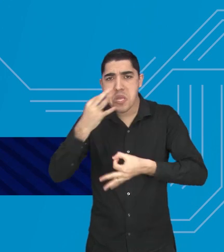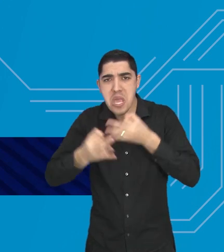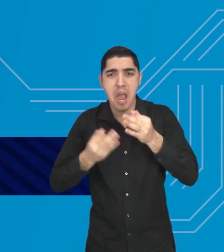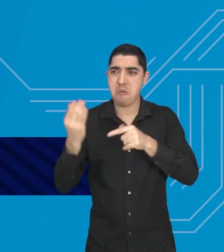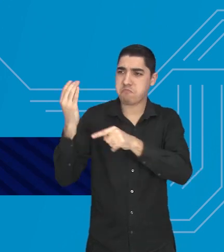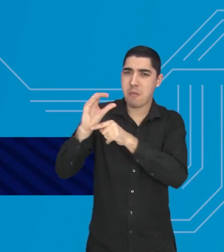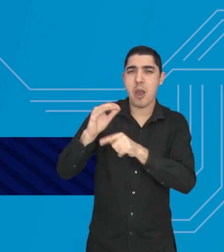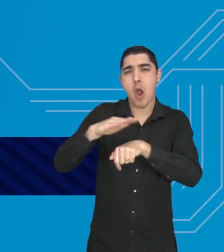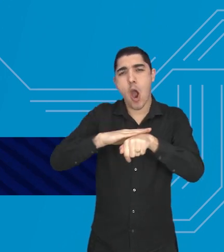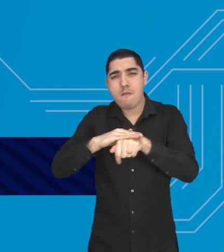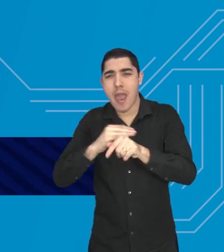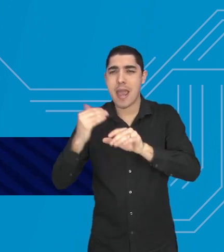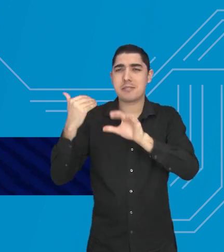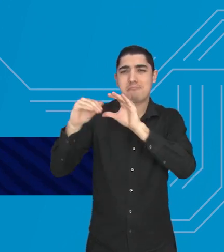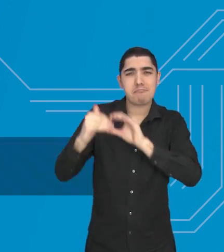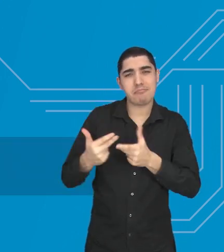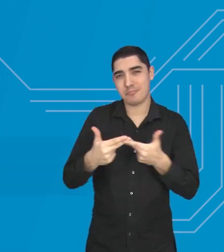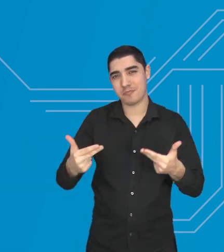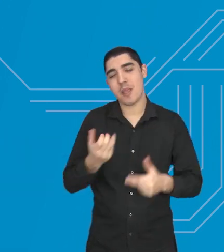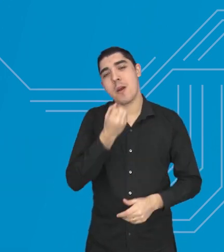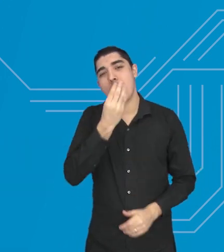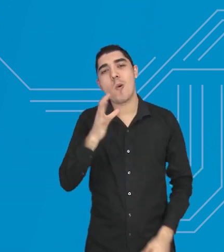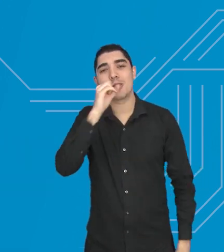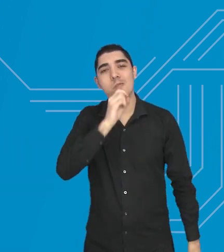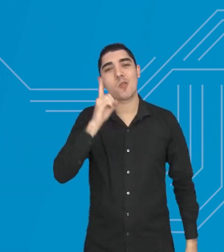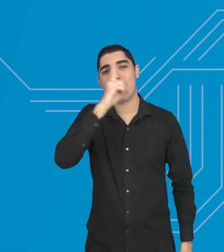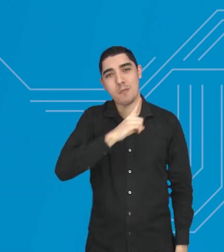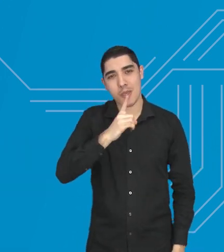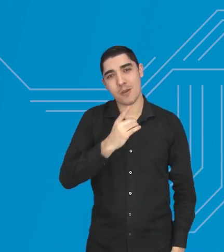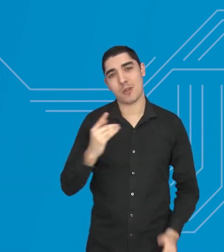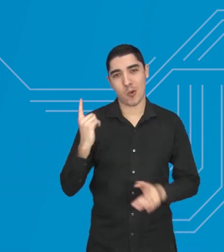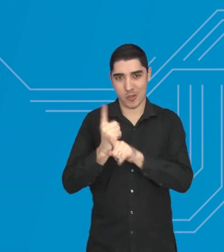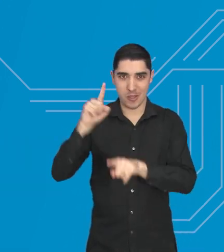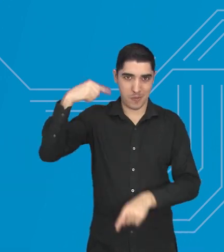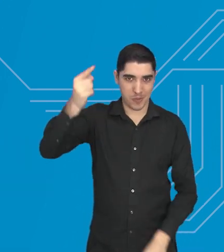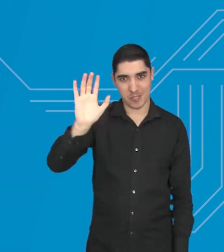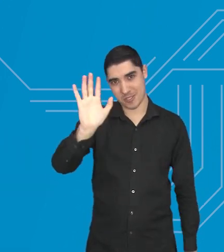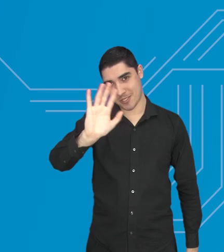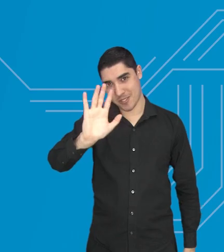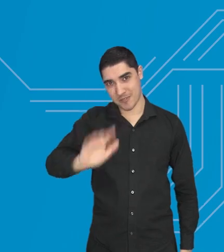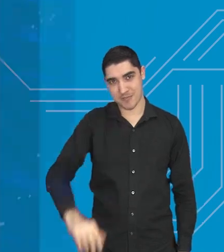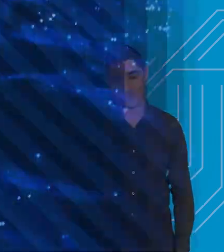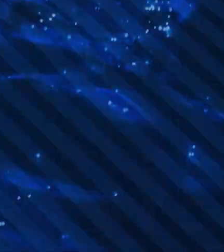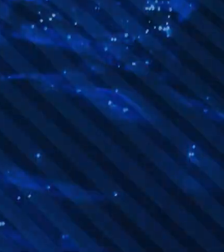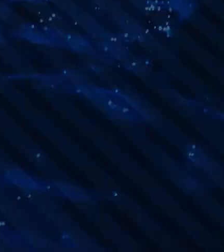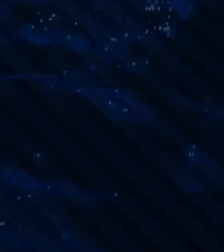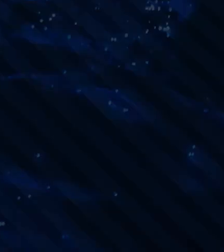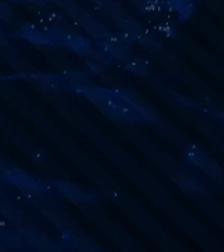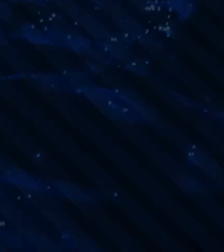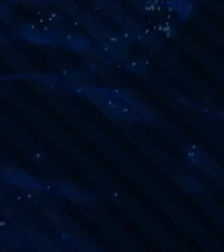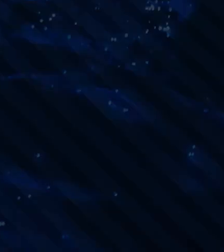gente, dar sugestões, mandar um comentário. Bom final de semana para vocês, até mais. Tchau!